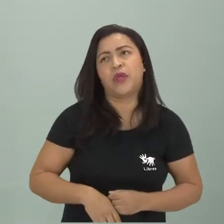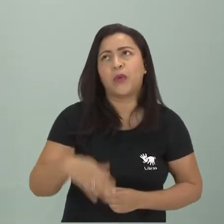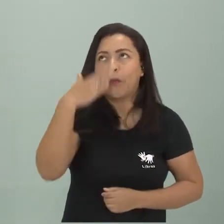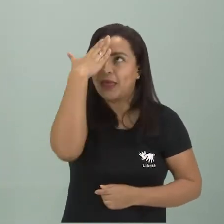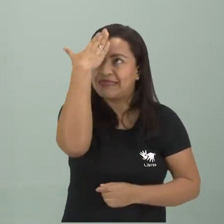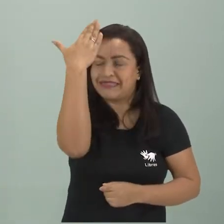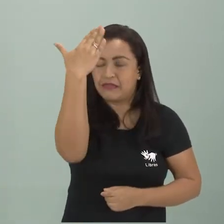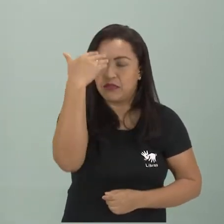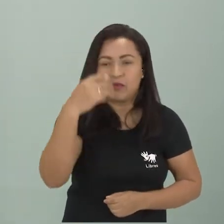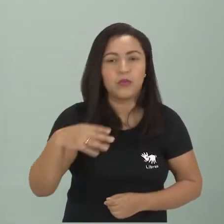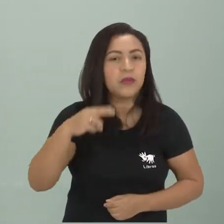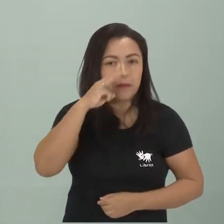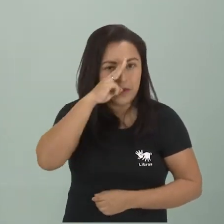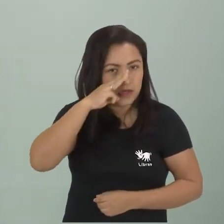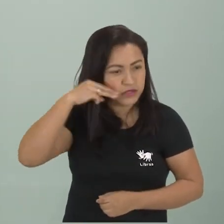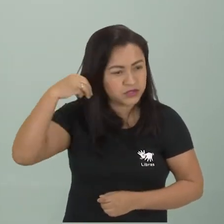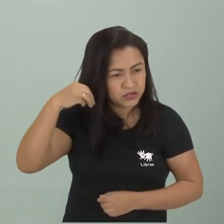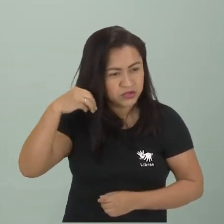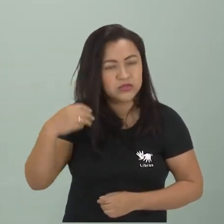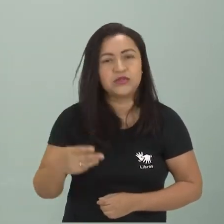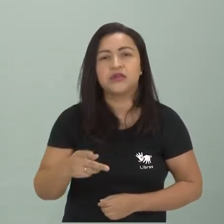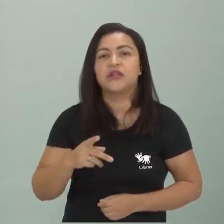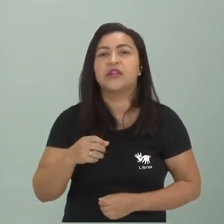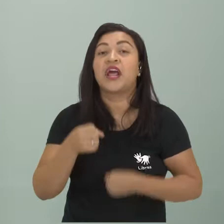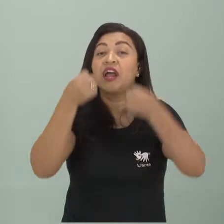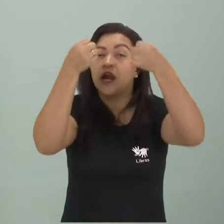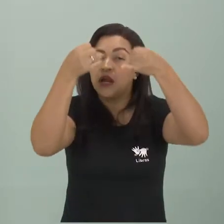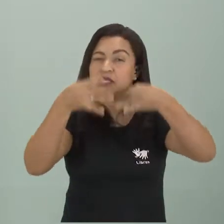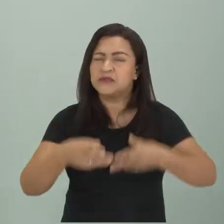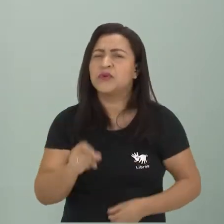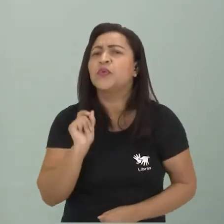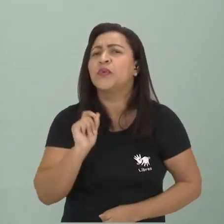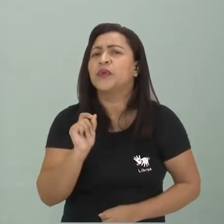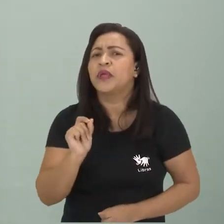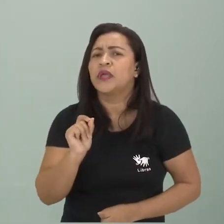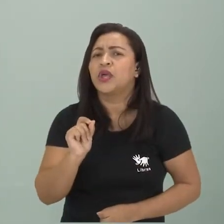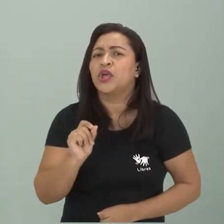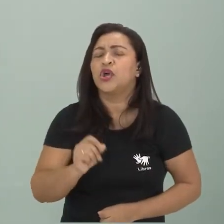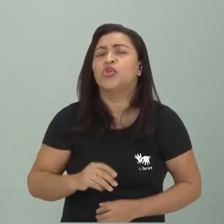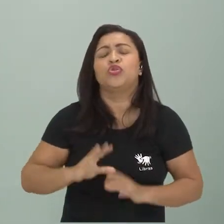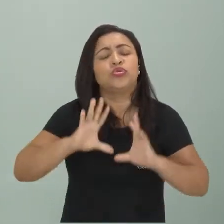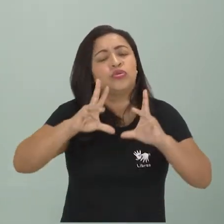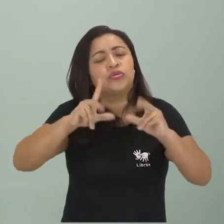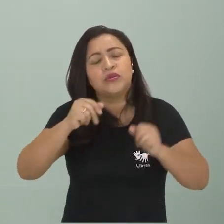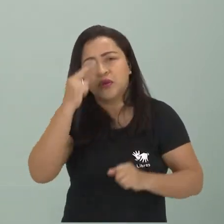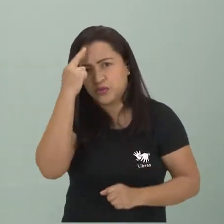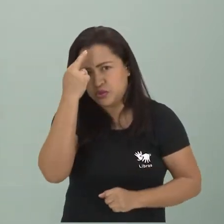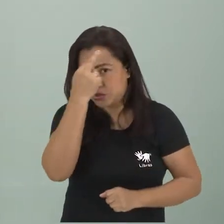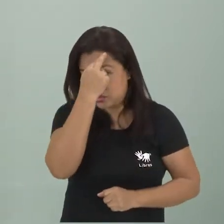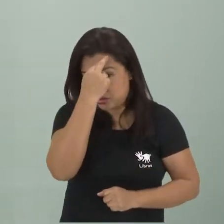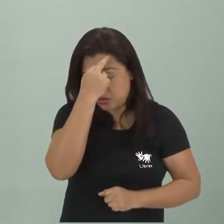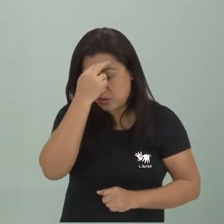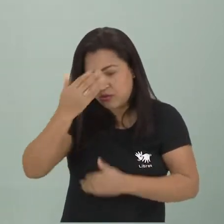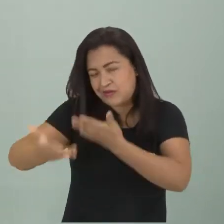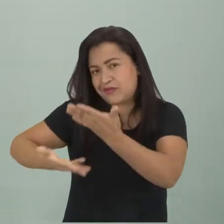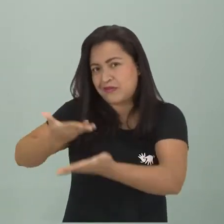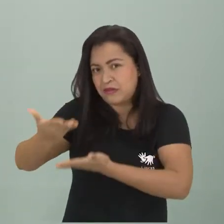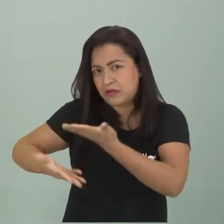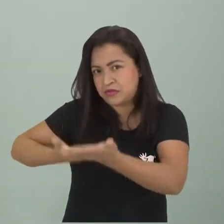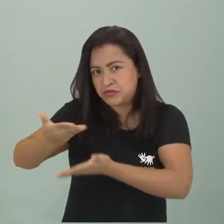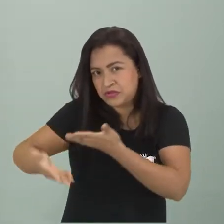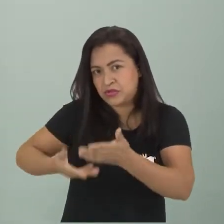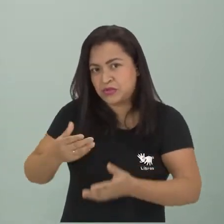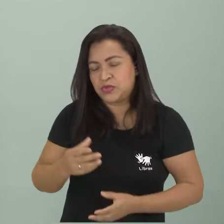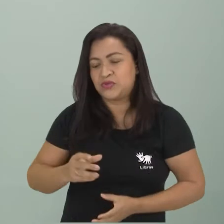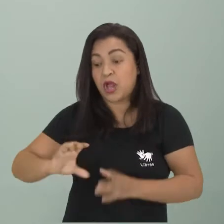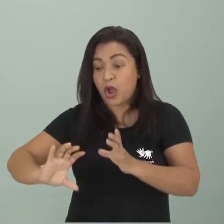se atribui a explicação de toda a história das relações humanas por meio de